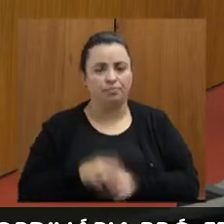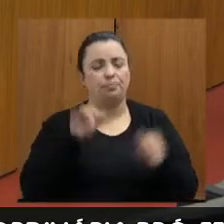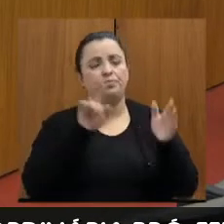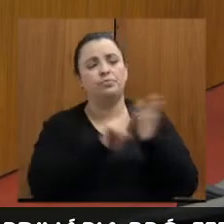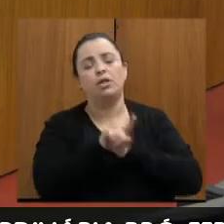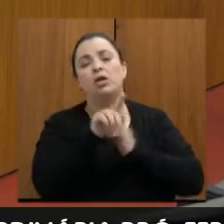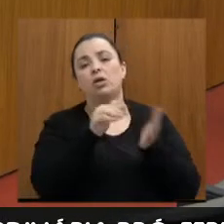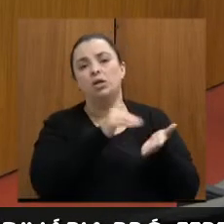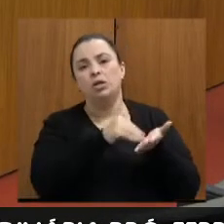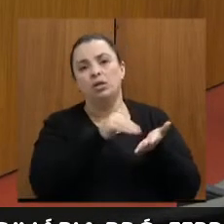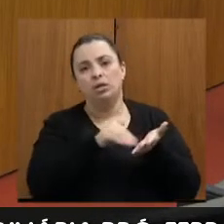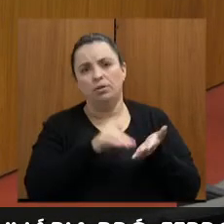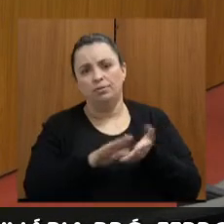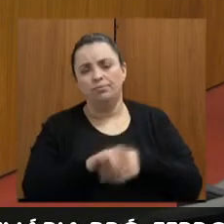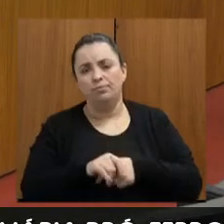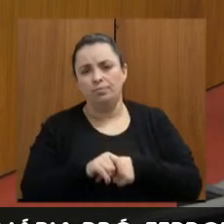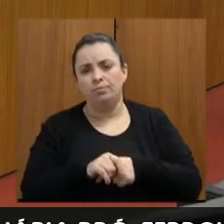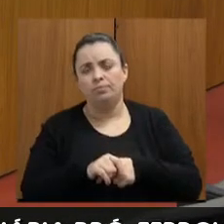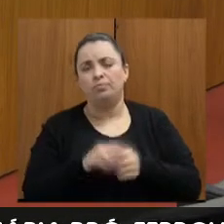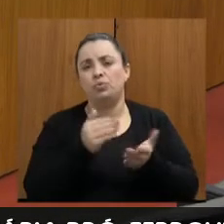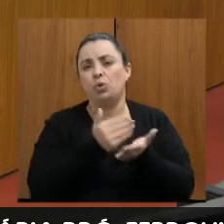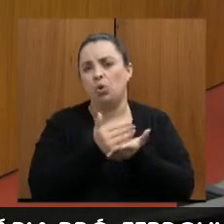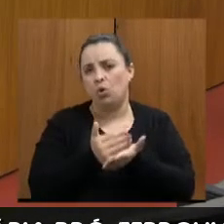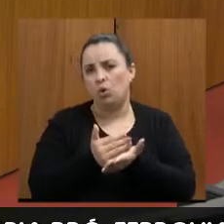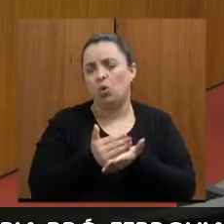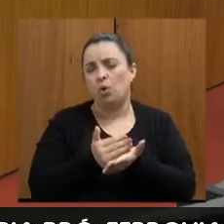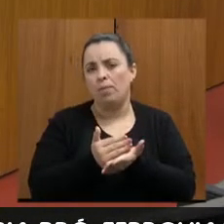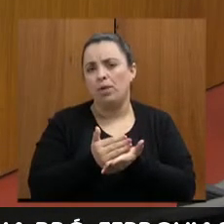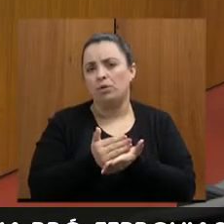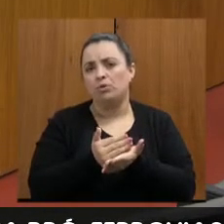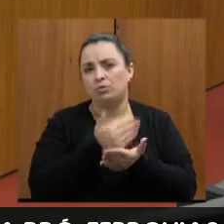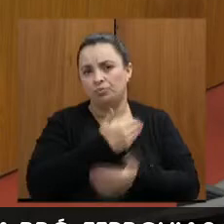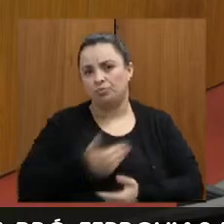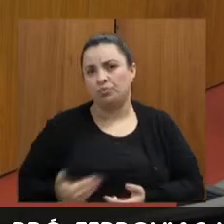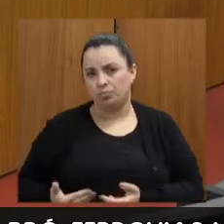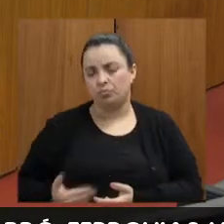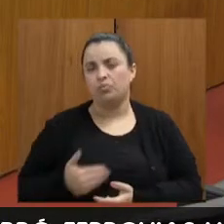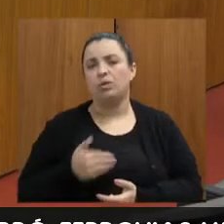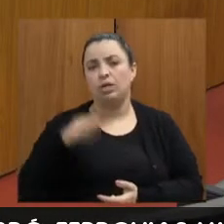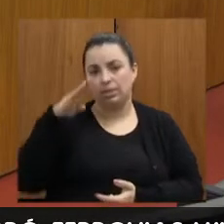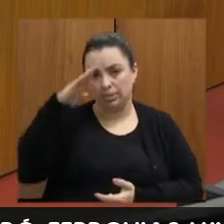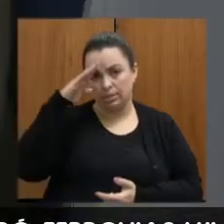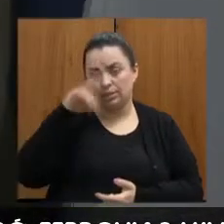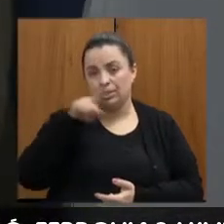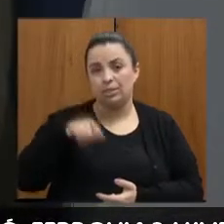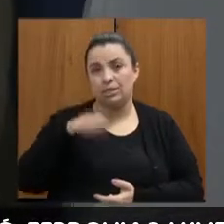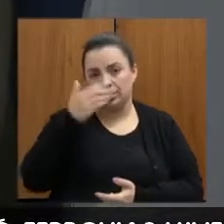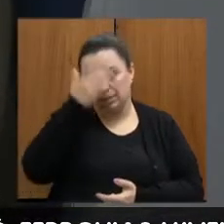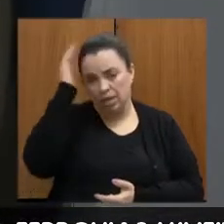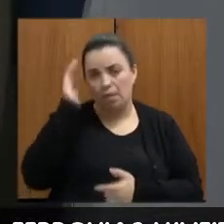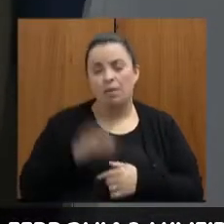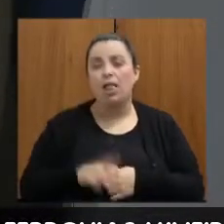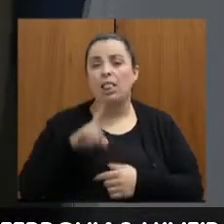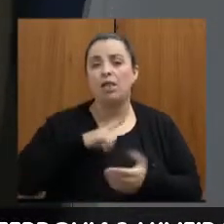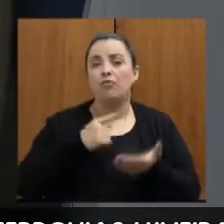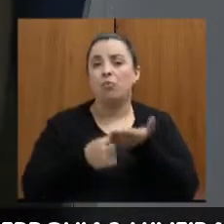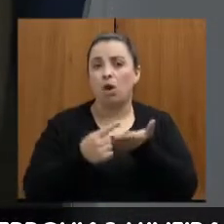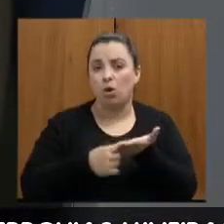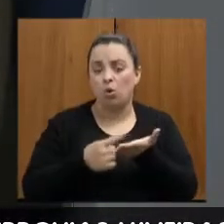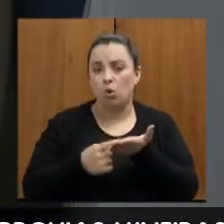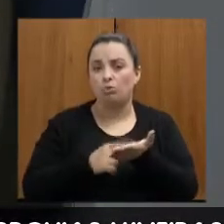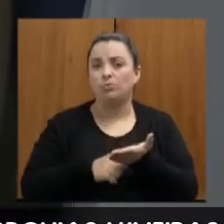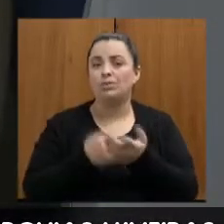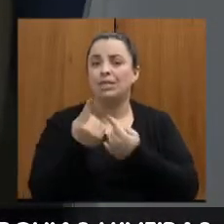Zema nós tivemos uma reunião lá com o secretário Marco Aurélio sobre as concessões das estradas e Cruzeiro tem interesse